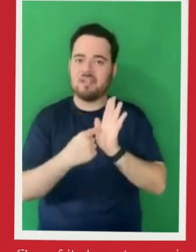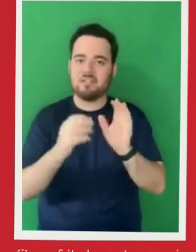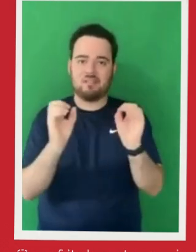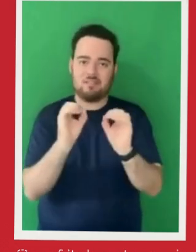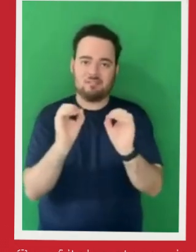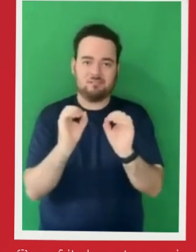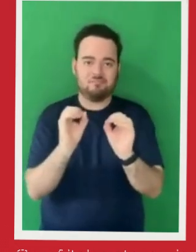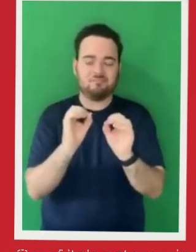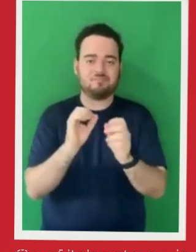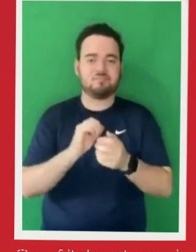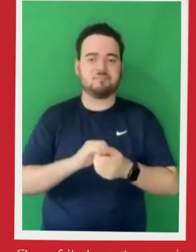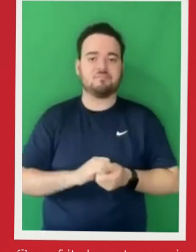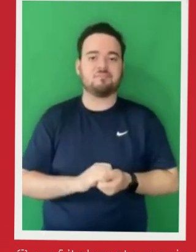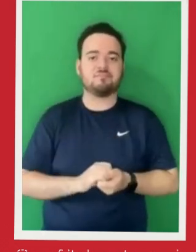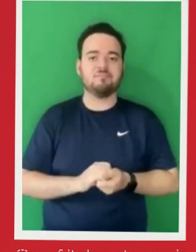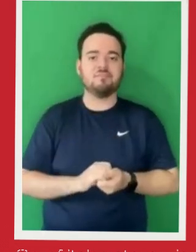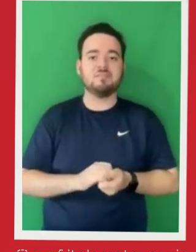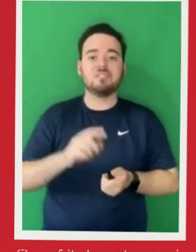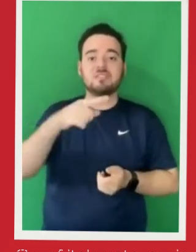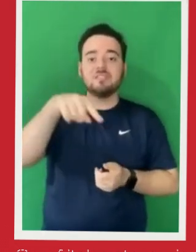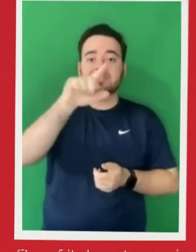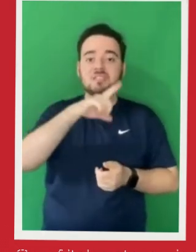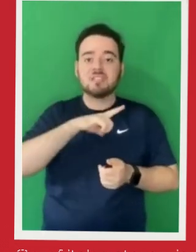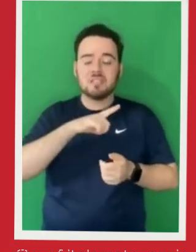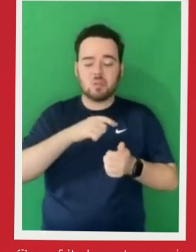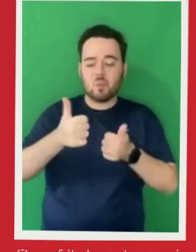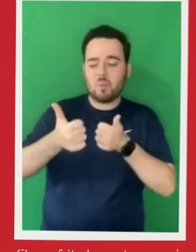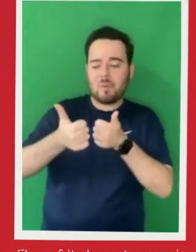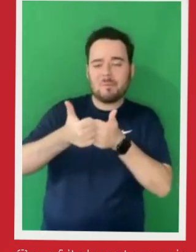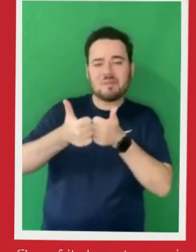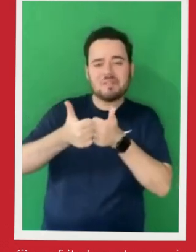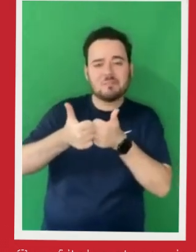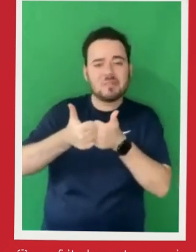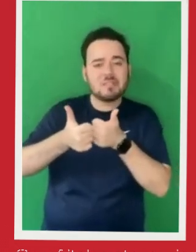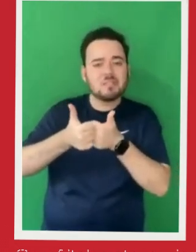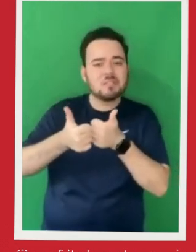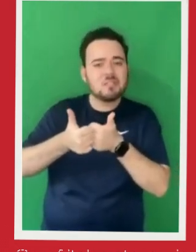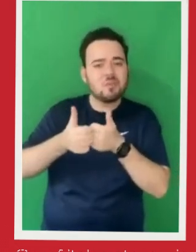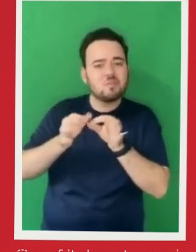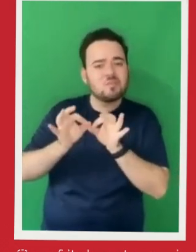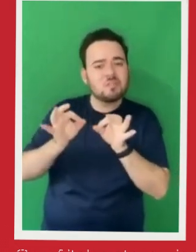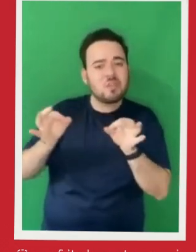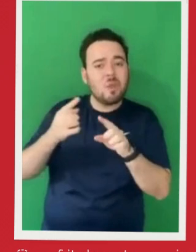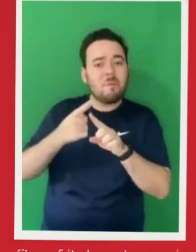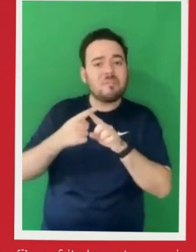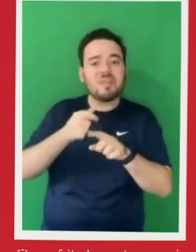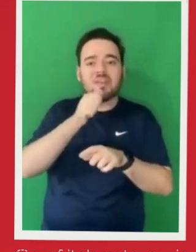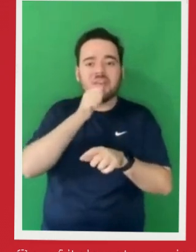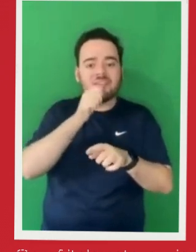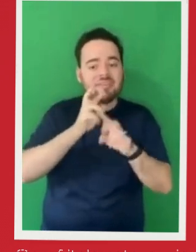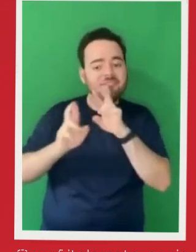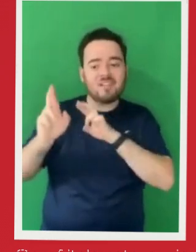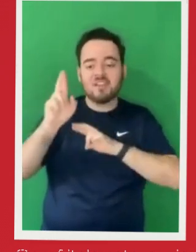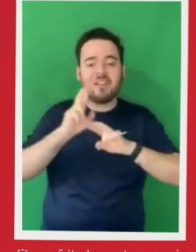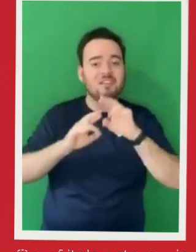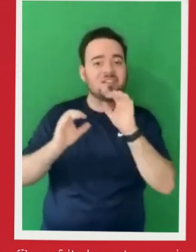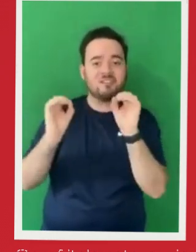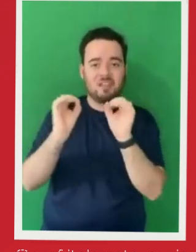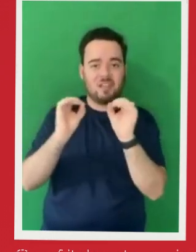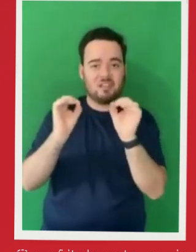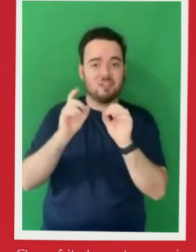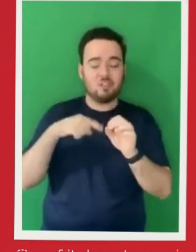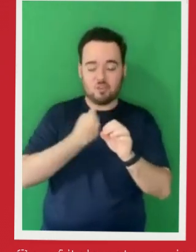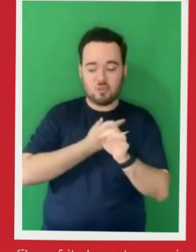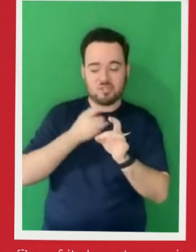não aparecem aí. Ao mesmo tempo, então, que vocês têm que ter uma aproximação delicada dessas fontes, porque elas ainda não foram